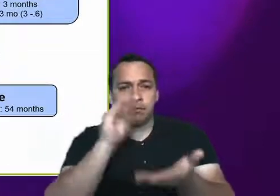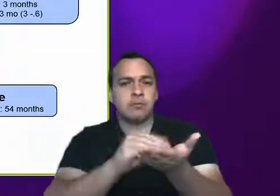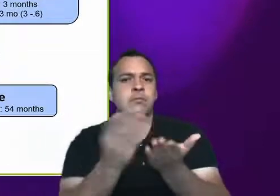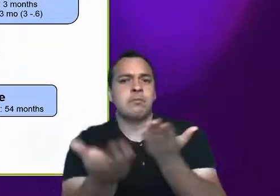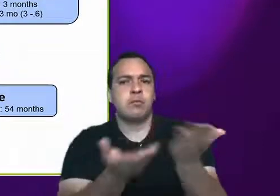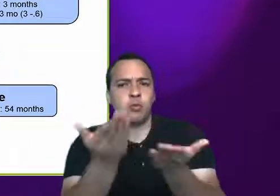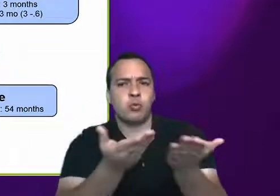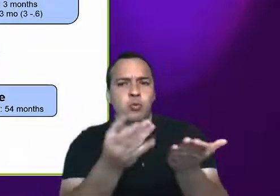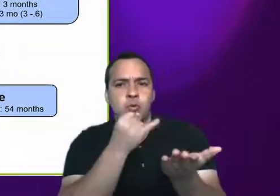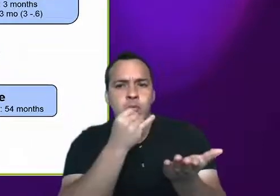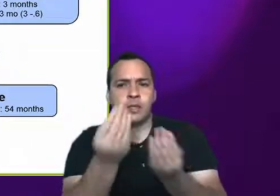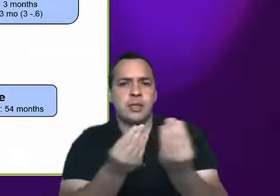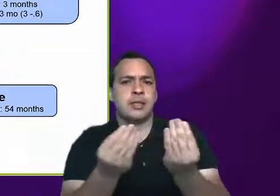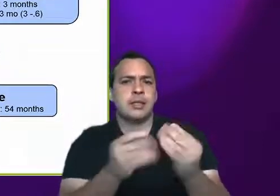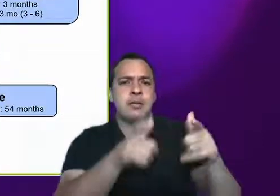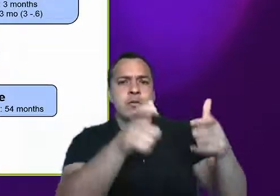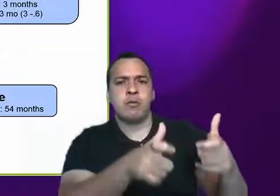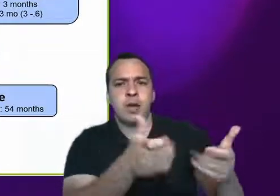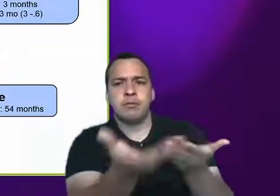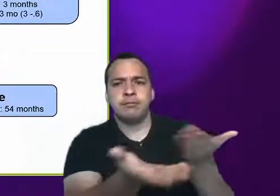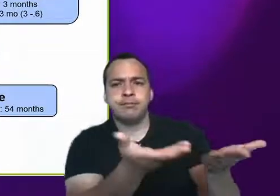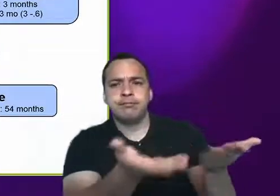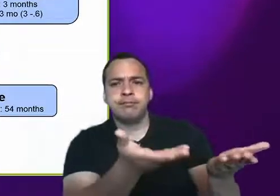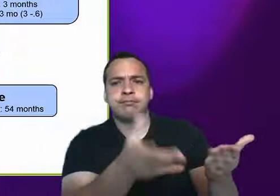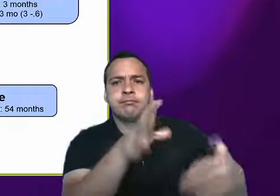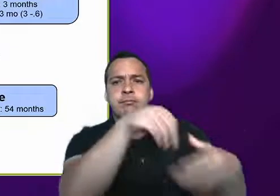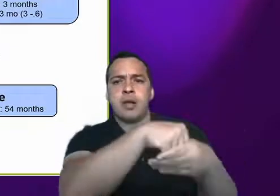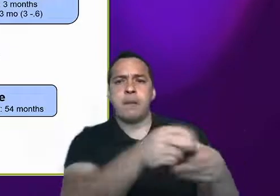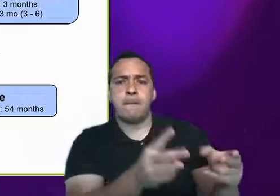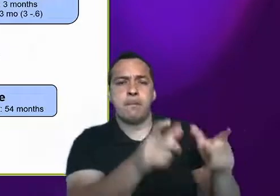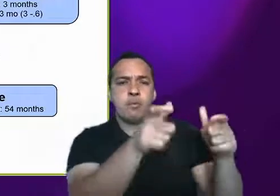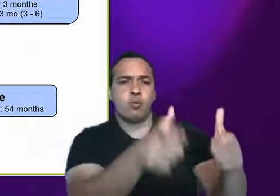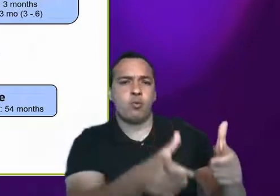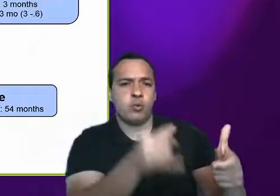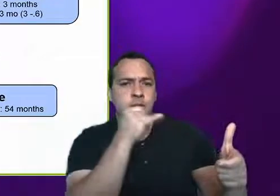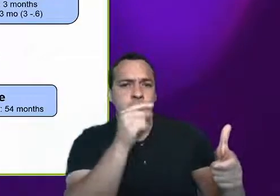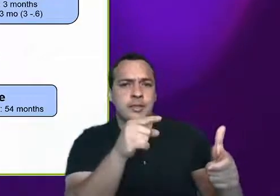foi submetido a tratamentos locorregionais. Uma segunda